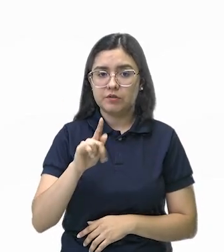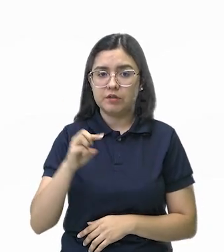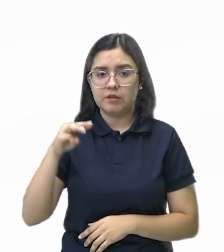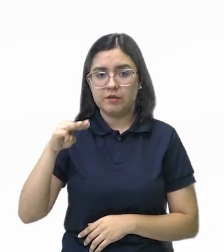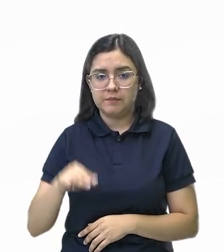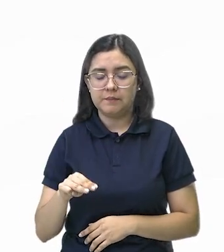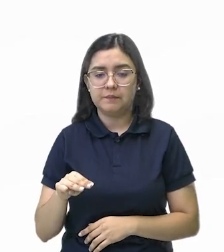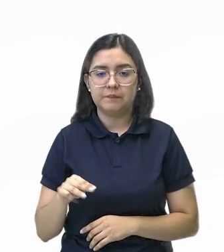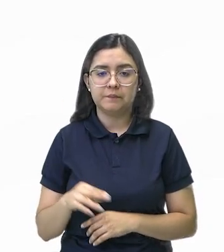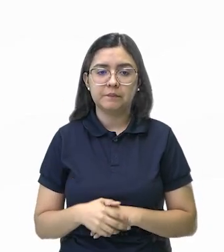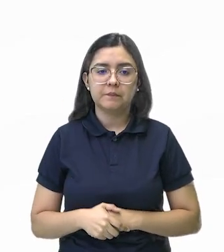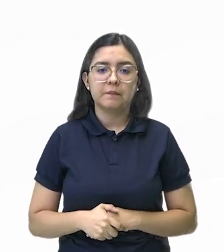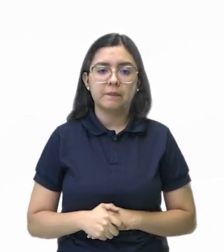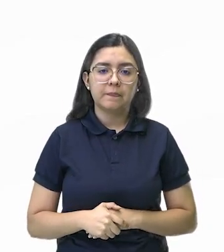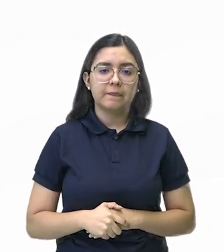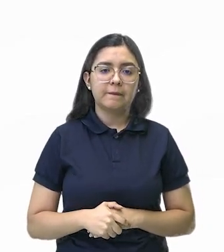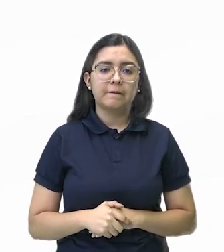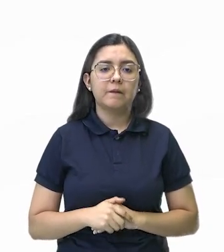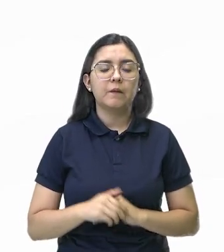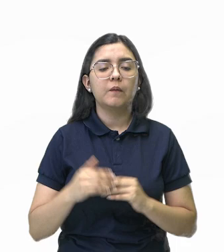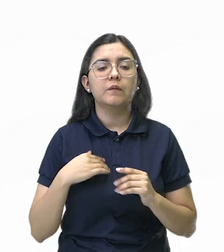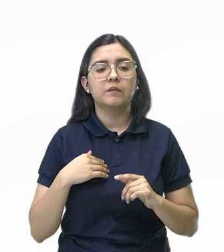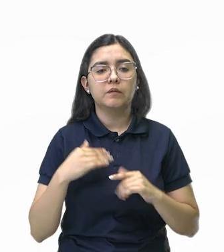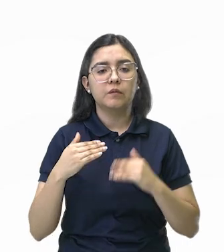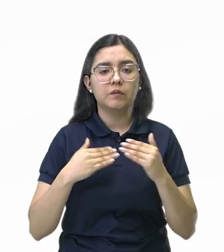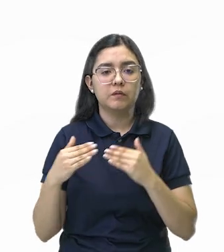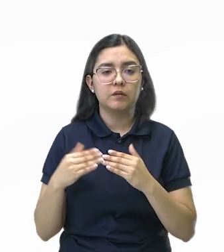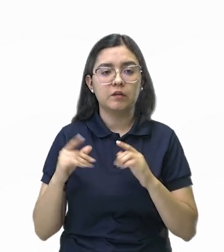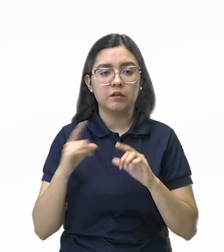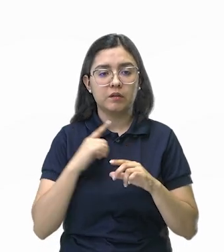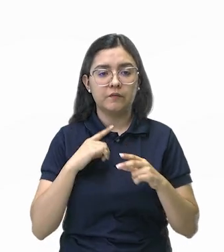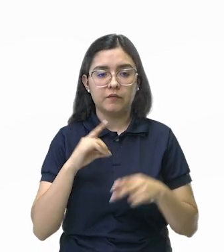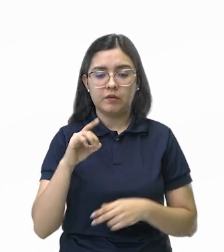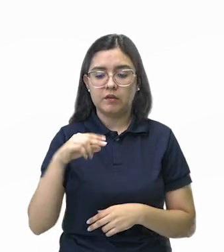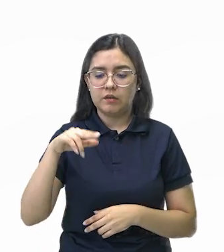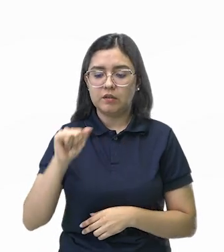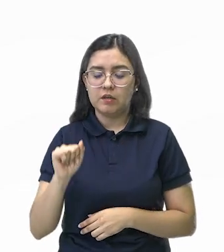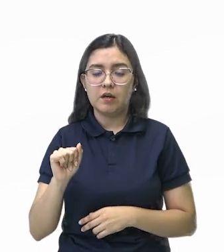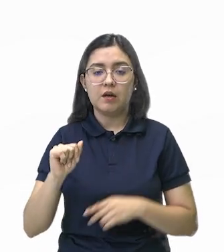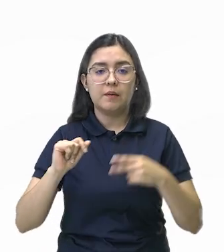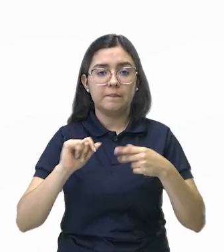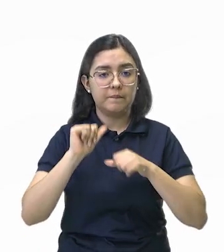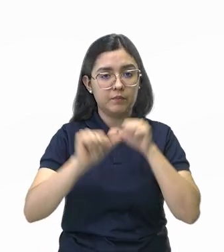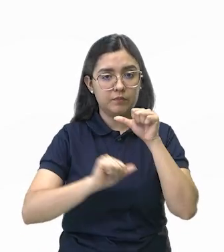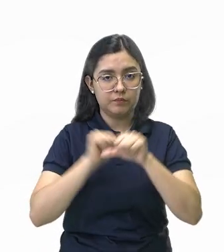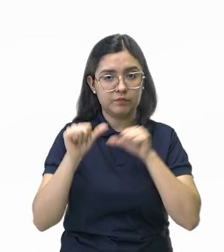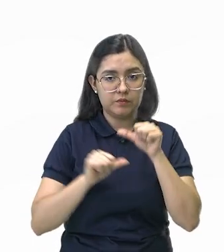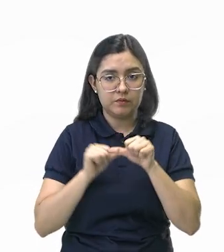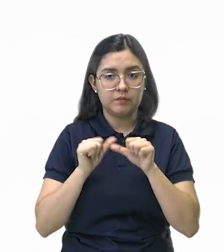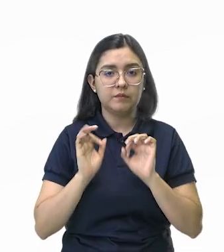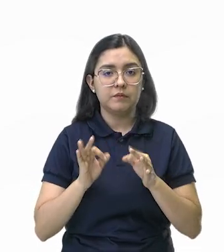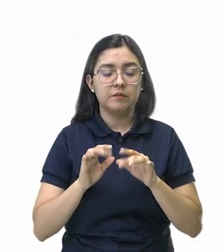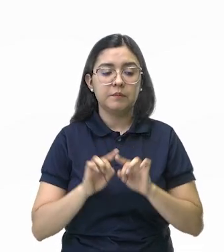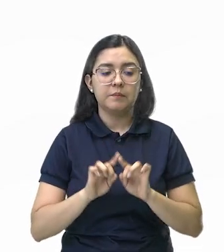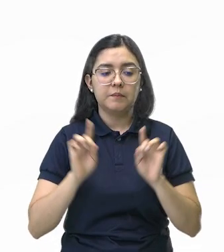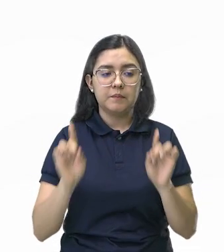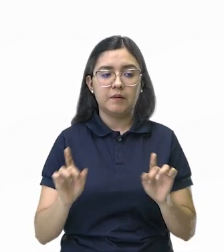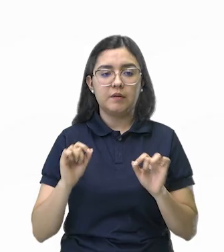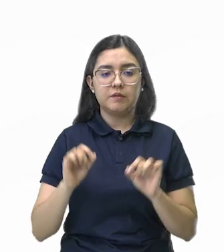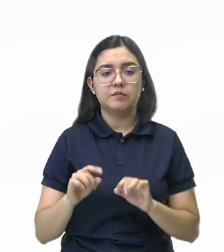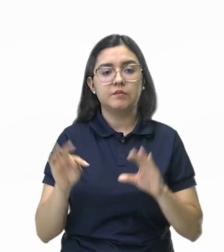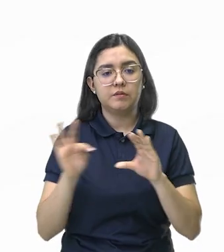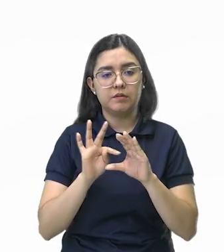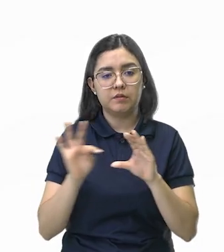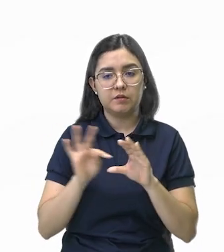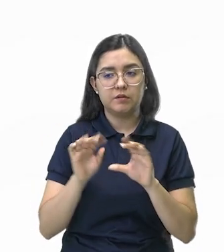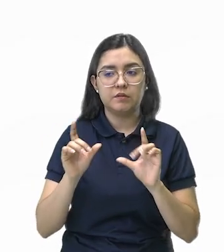organismo geneticamente modificado, é qualquer organismo que teve seu DNA alterado, certo? Mas o